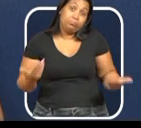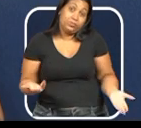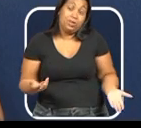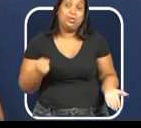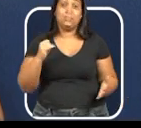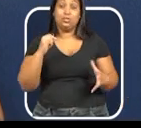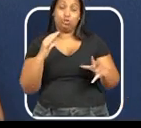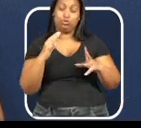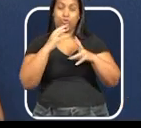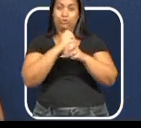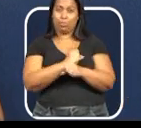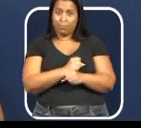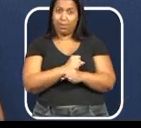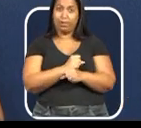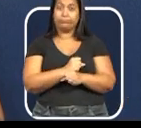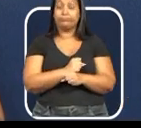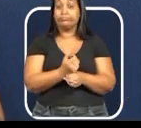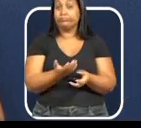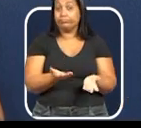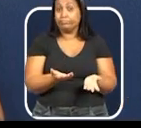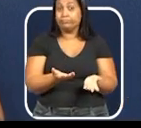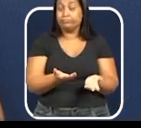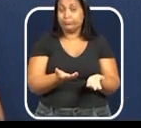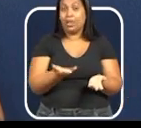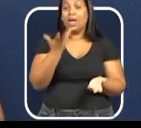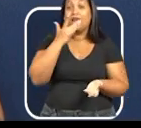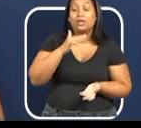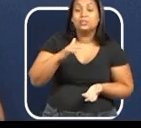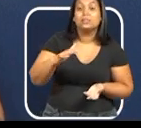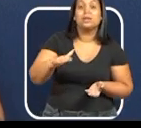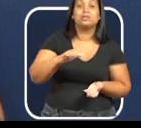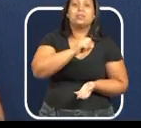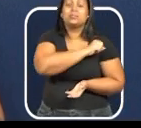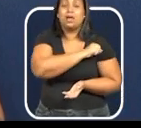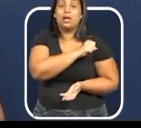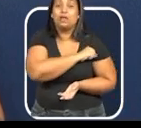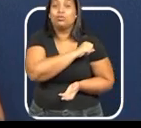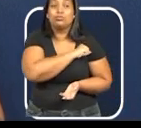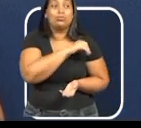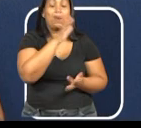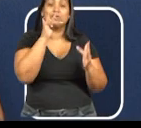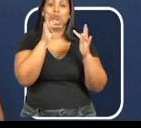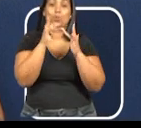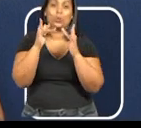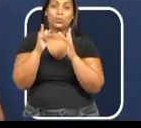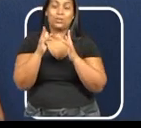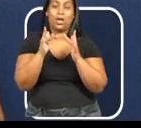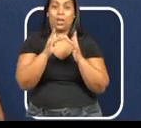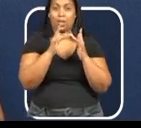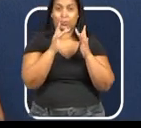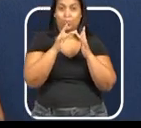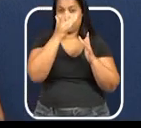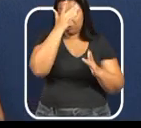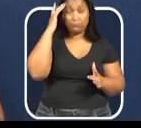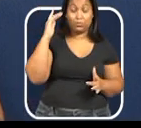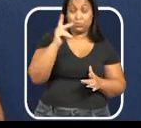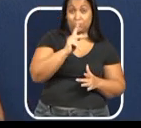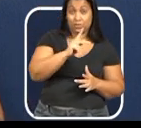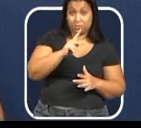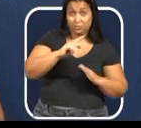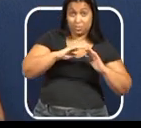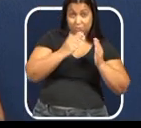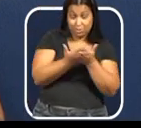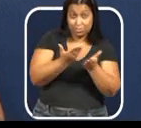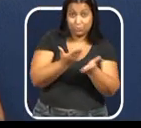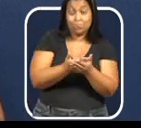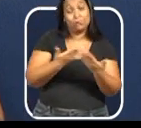gente contabilizar, é capaz dessas crianças e alunos eles terem mais contato com as pessoas da escola, às vezes,